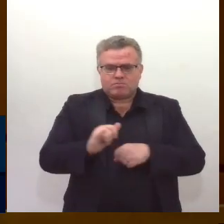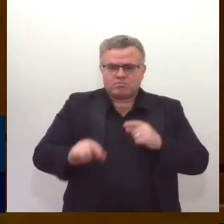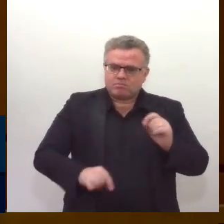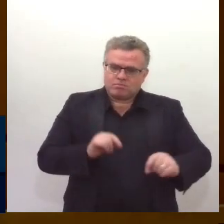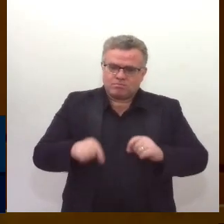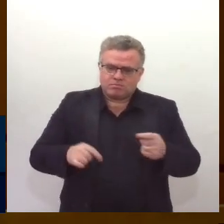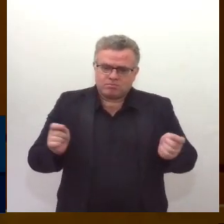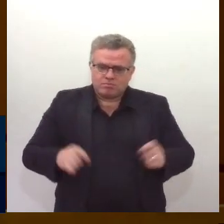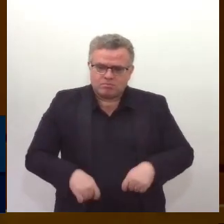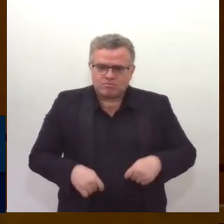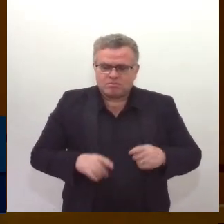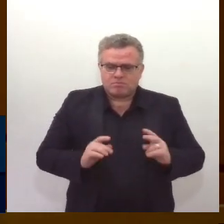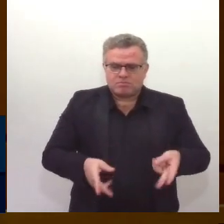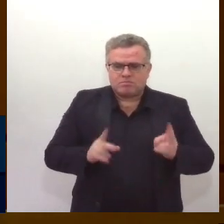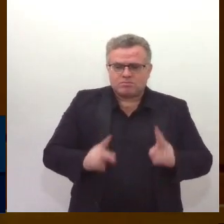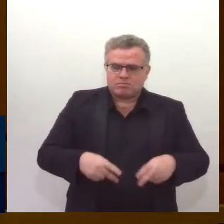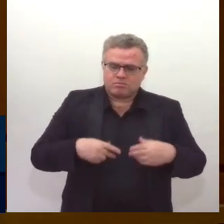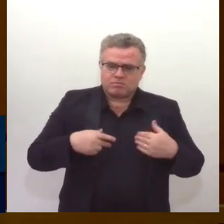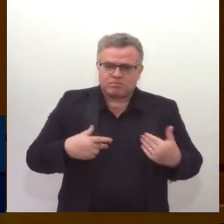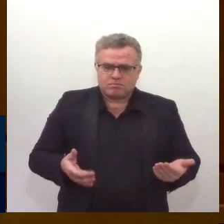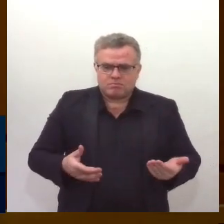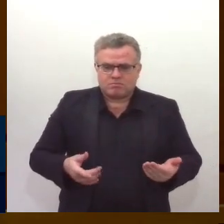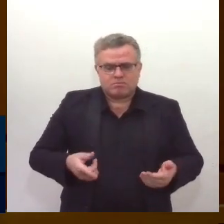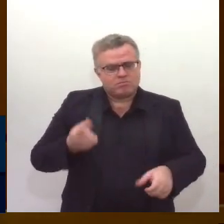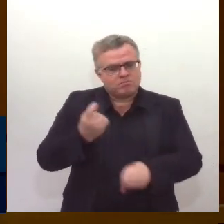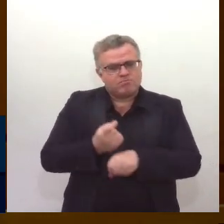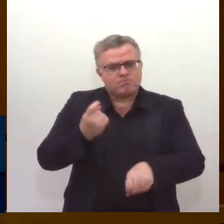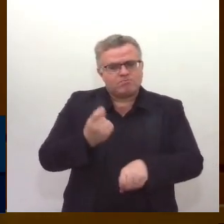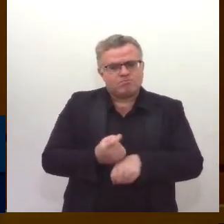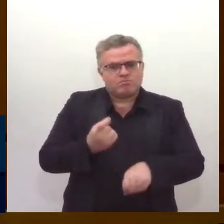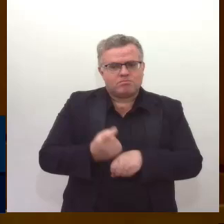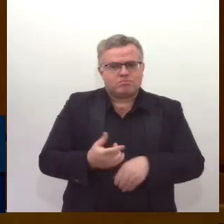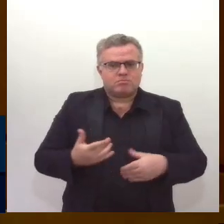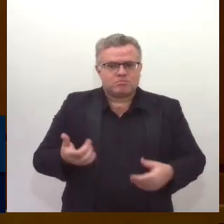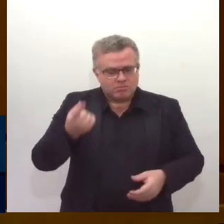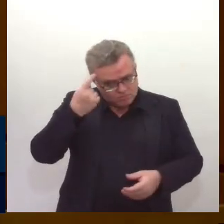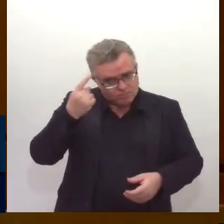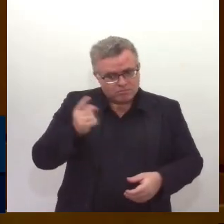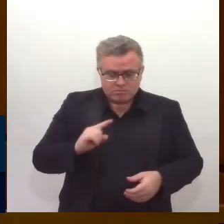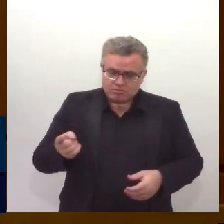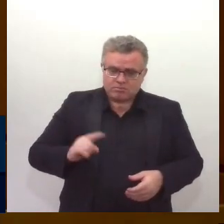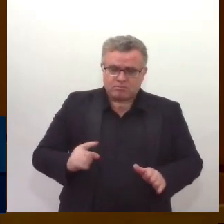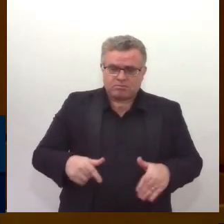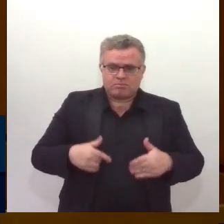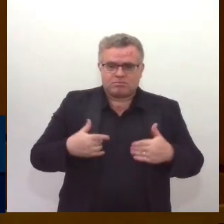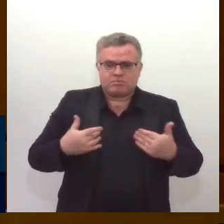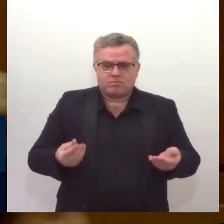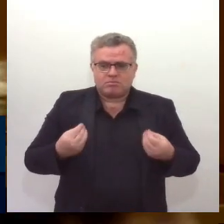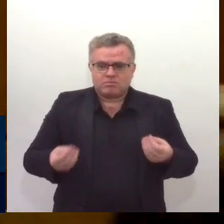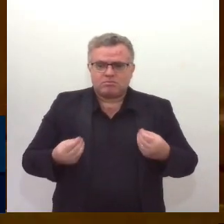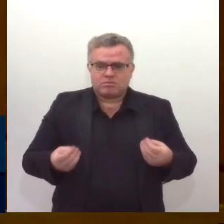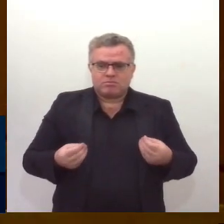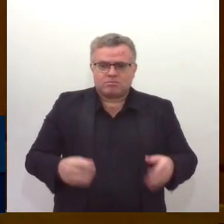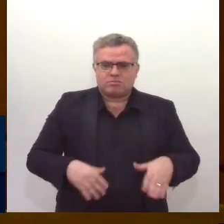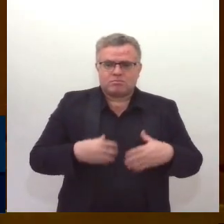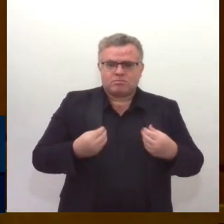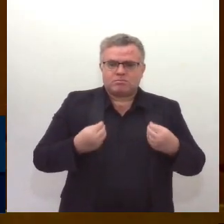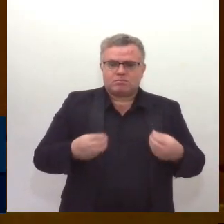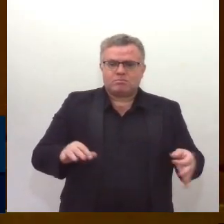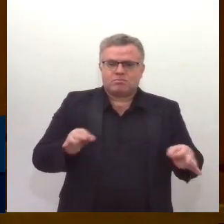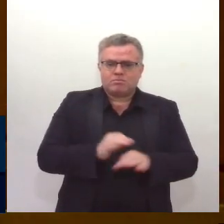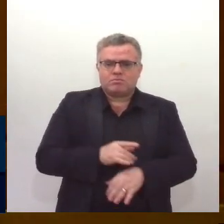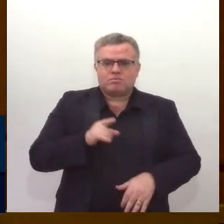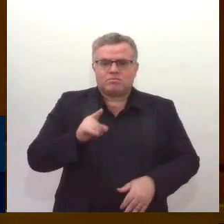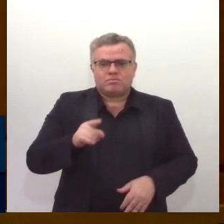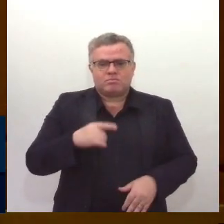tão ignorante que nem sabe que Câmara House é do Partido Democrático, ela não